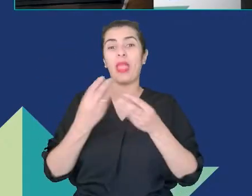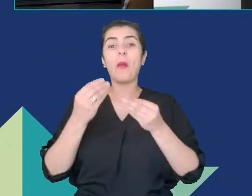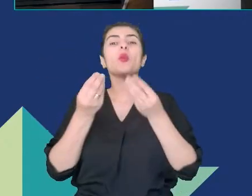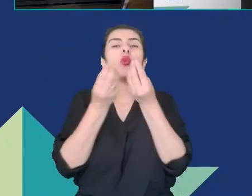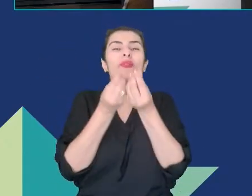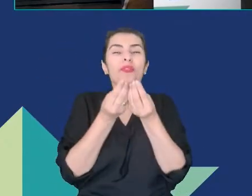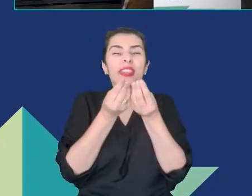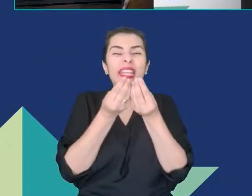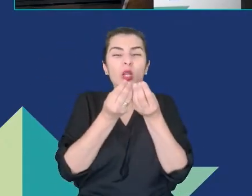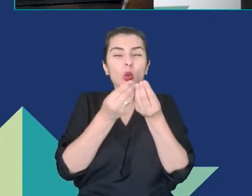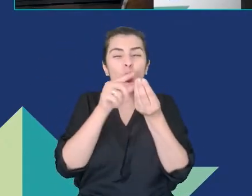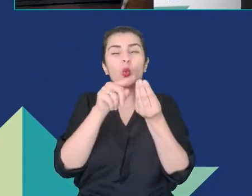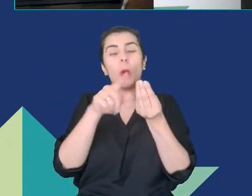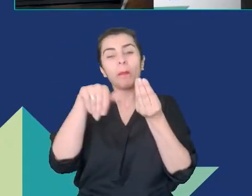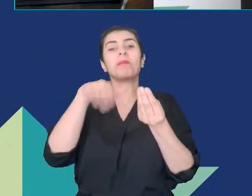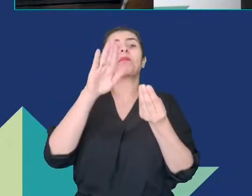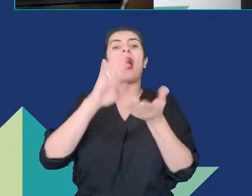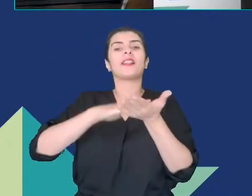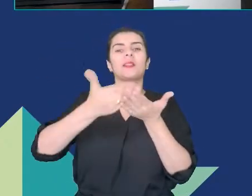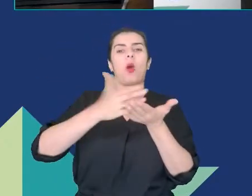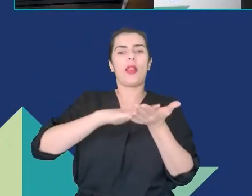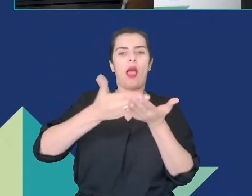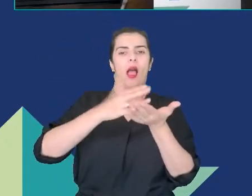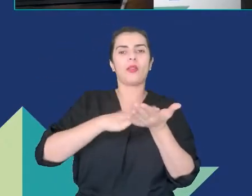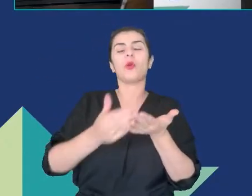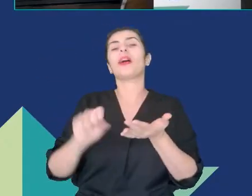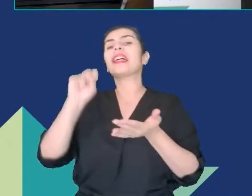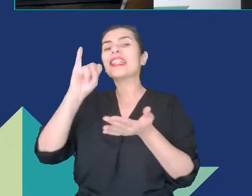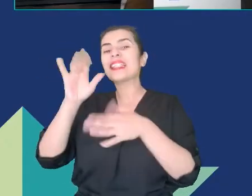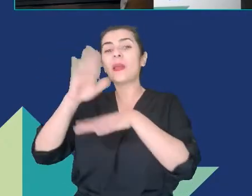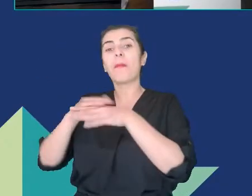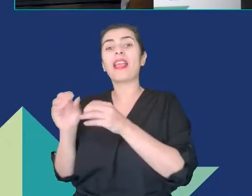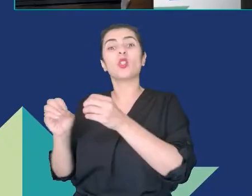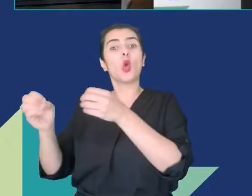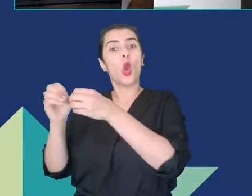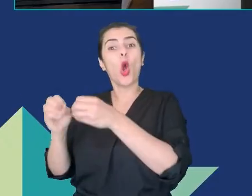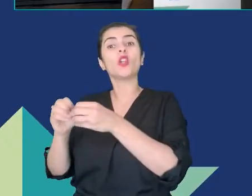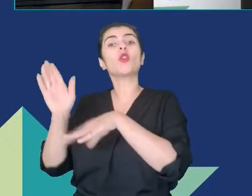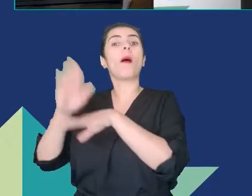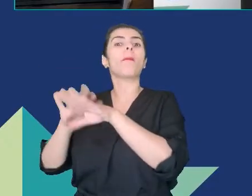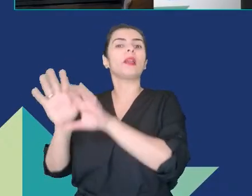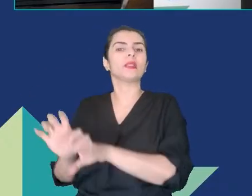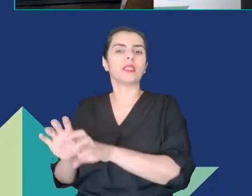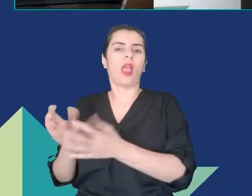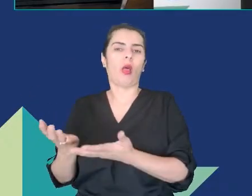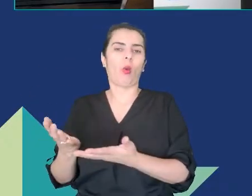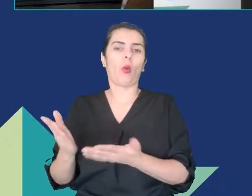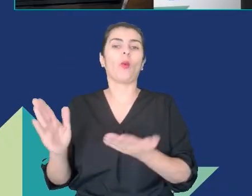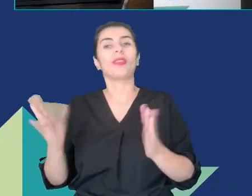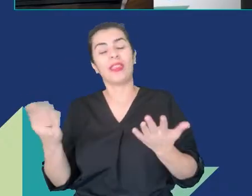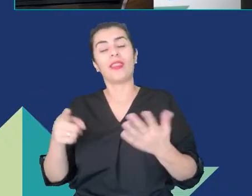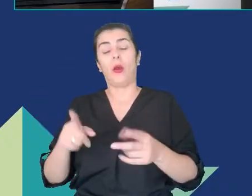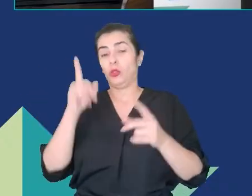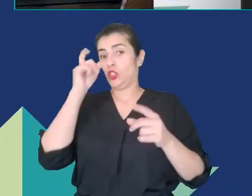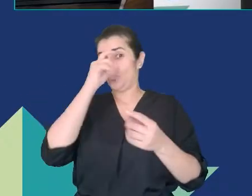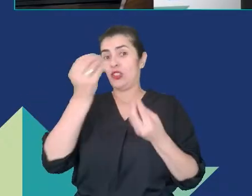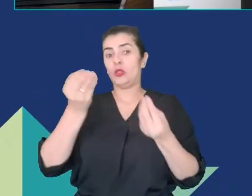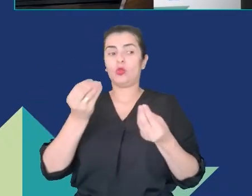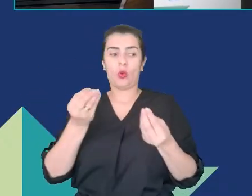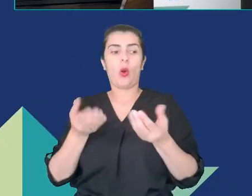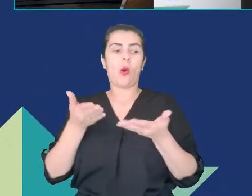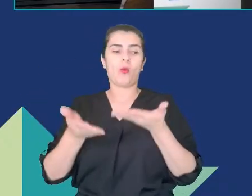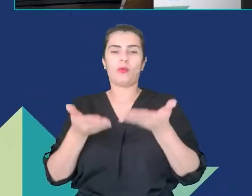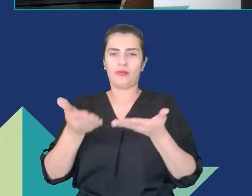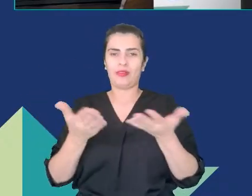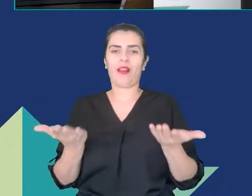filtro vai performar de forma diferente. Isso gera, né, dificuldades operacionais na disposição. Quanto mais assertiva a